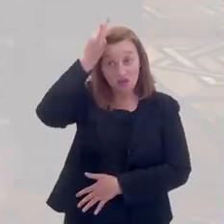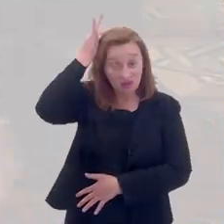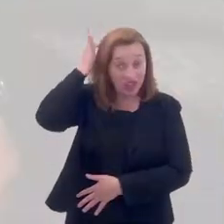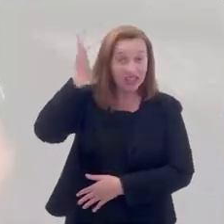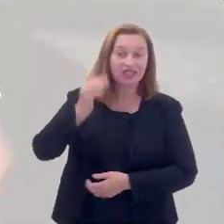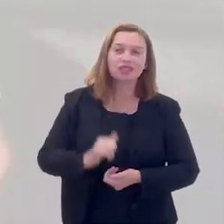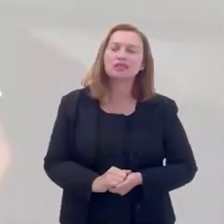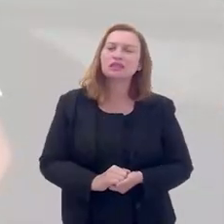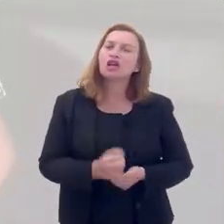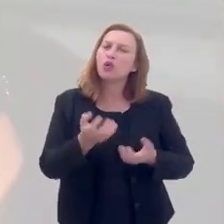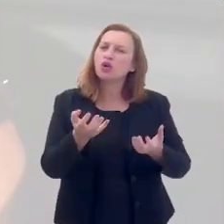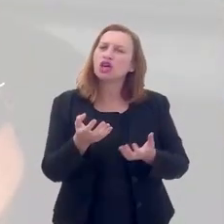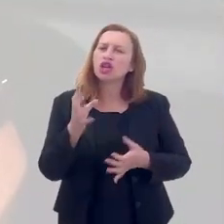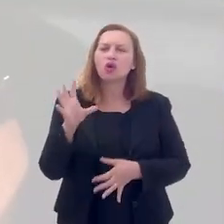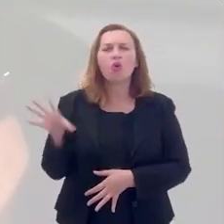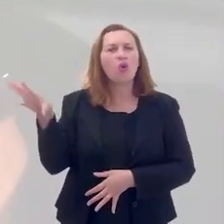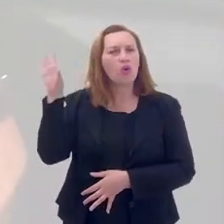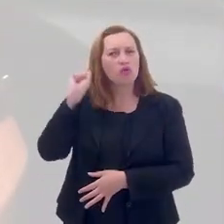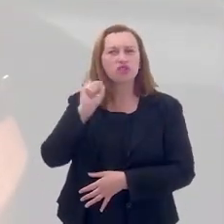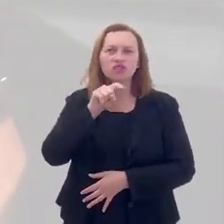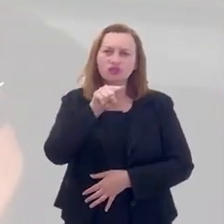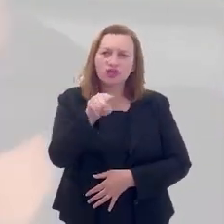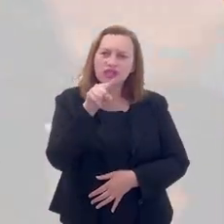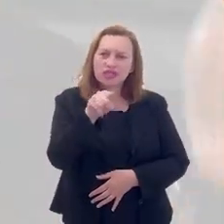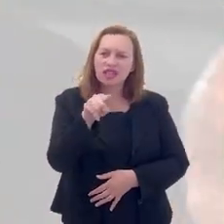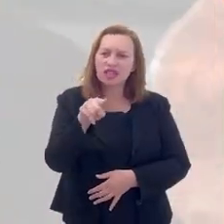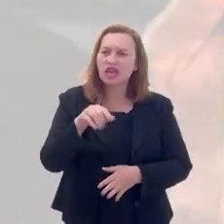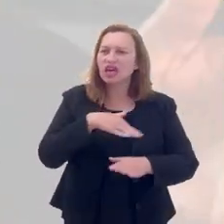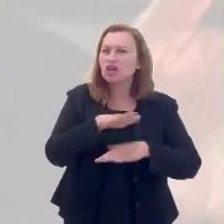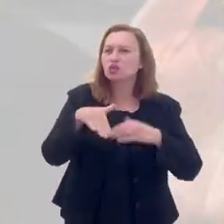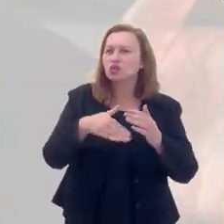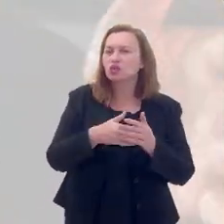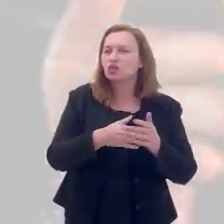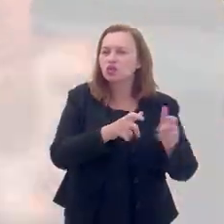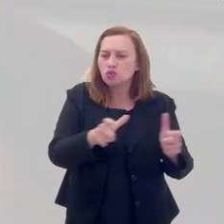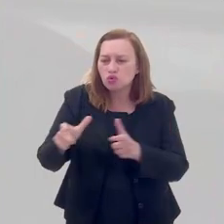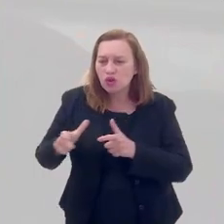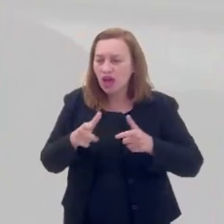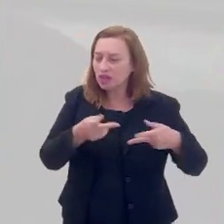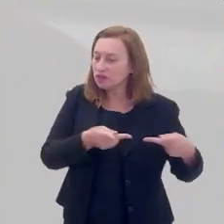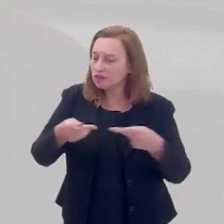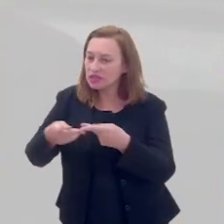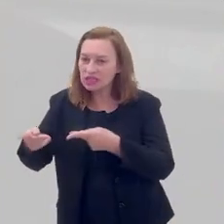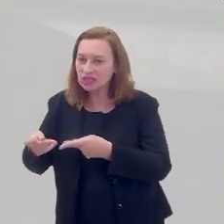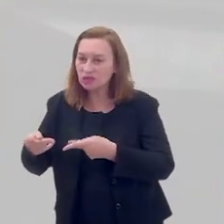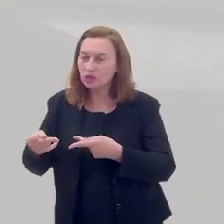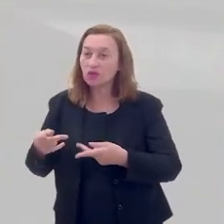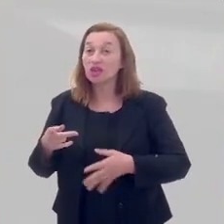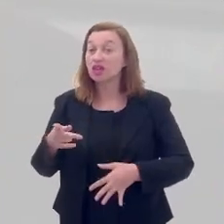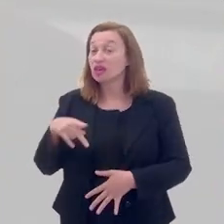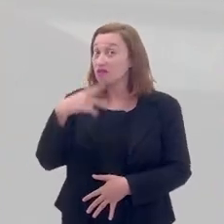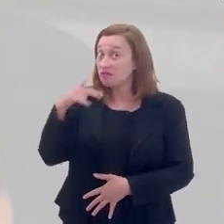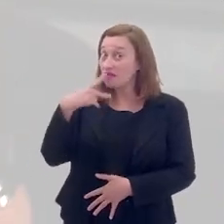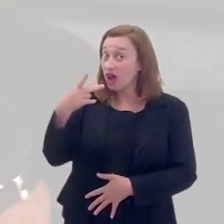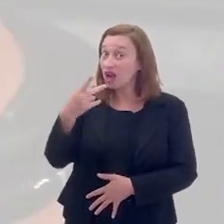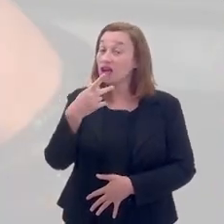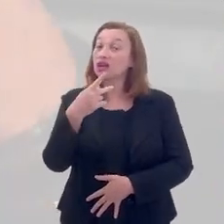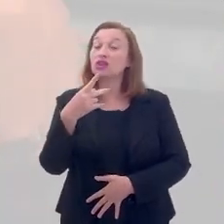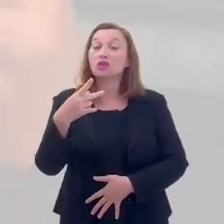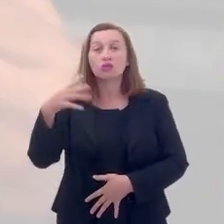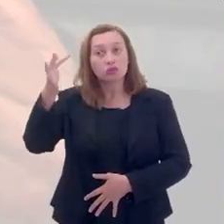Pacheco Fred eu queria ouvir de você porque em todos os lugares que vou e o seu nome é colocado em relevo